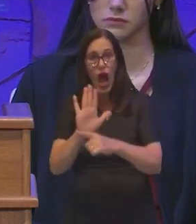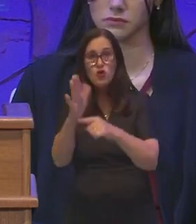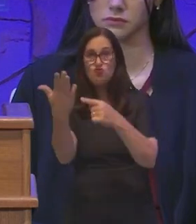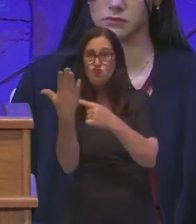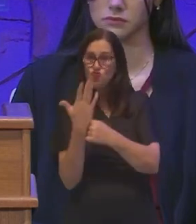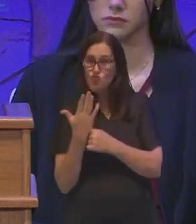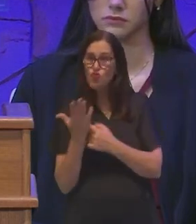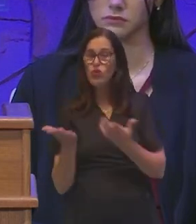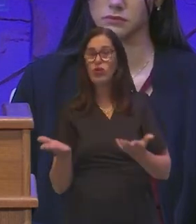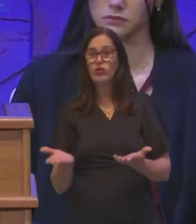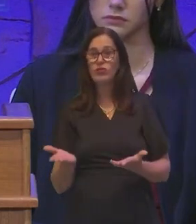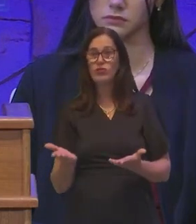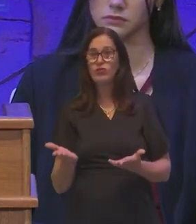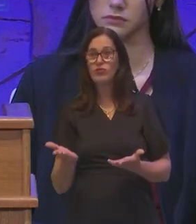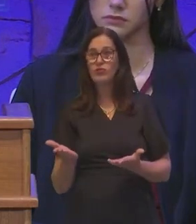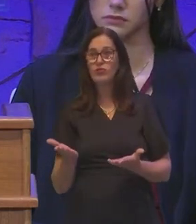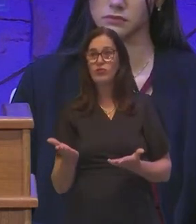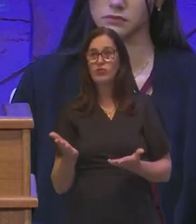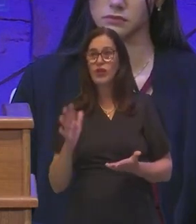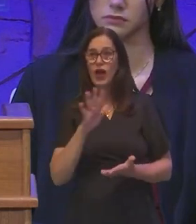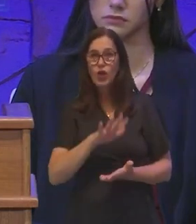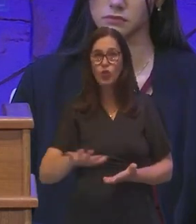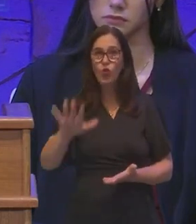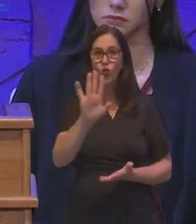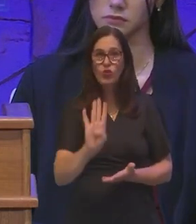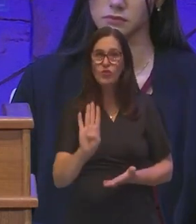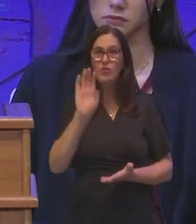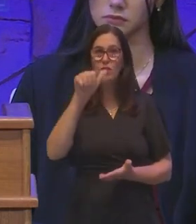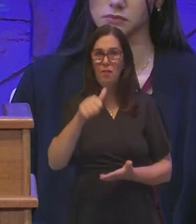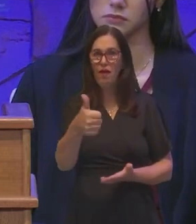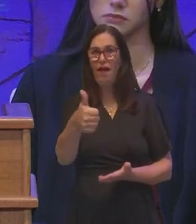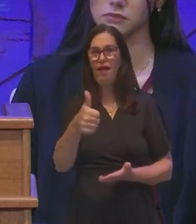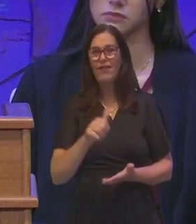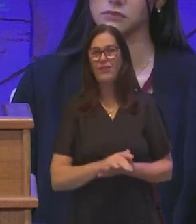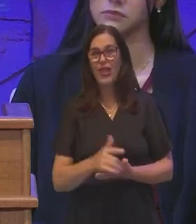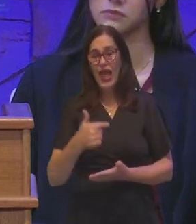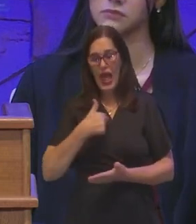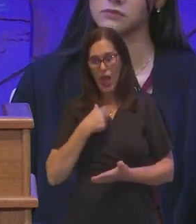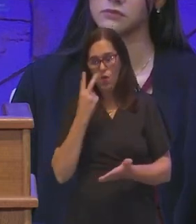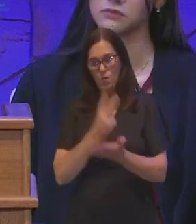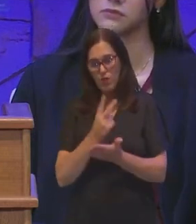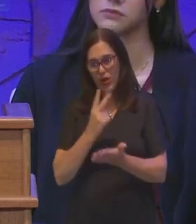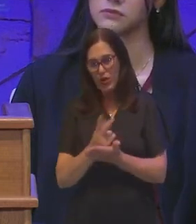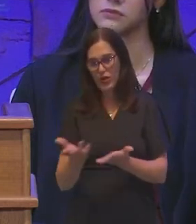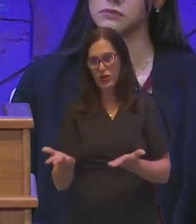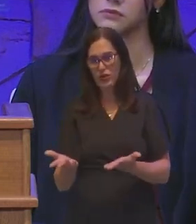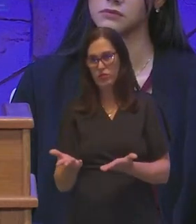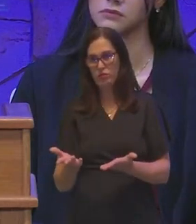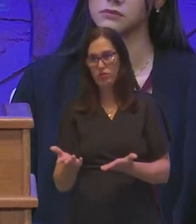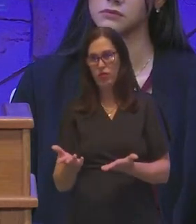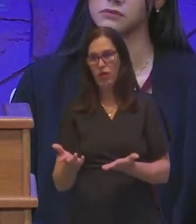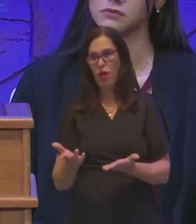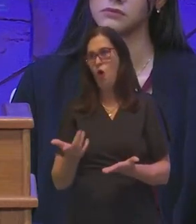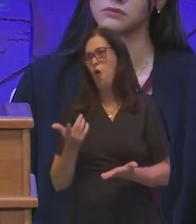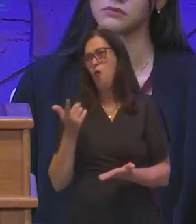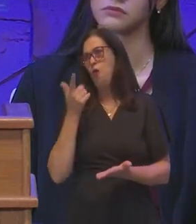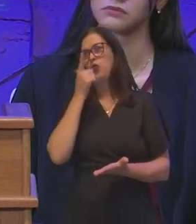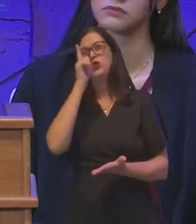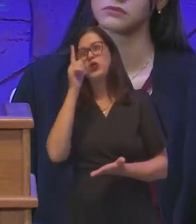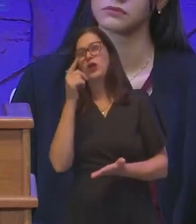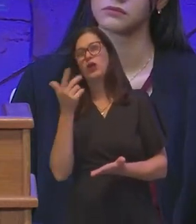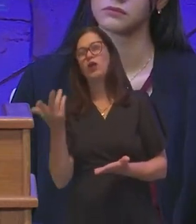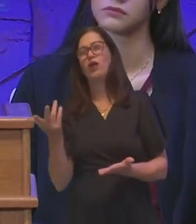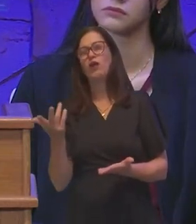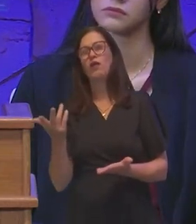a colaboração para o bem comum. É quando mesmo que eu não tenha algum benefício, mesmo que eu